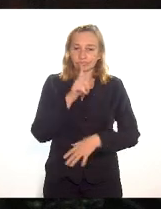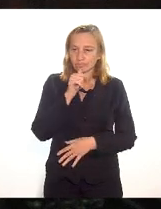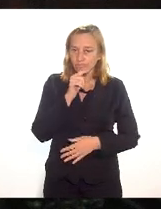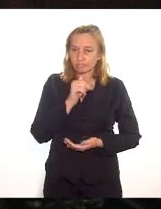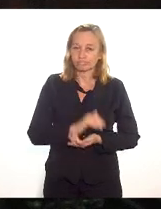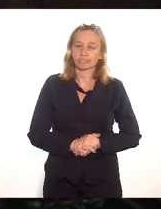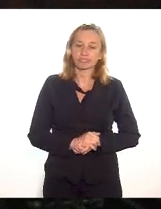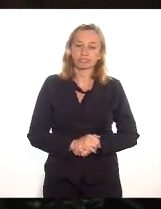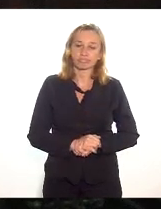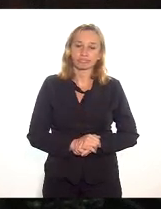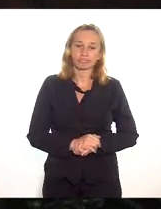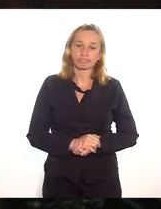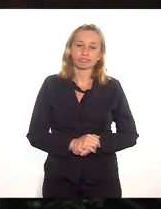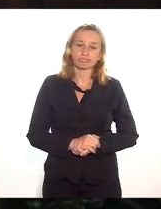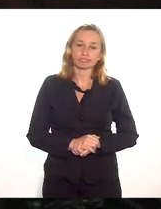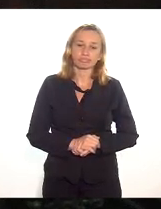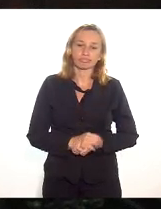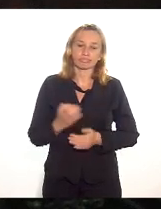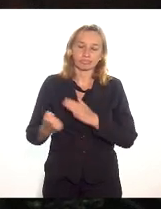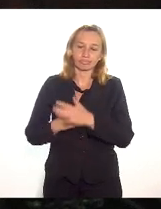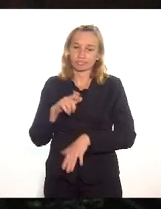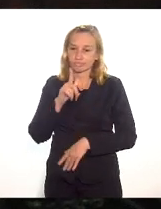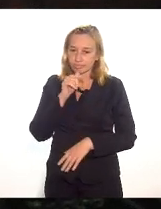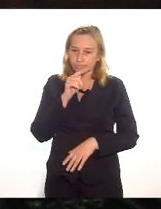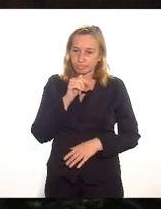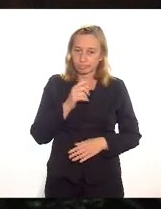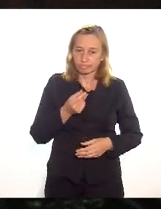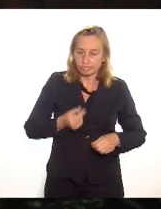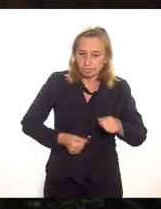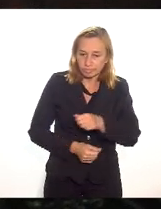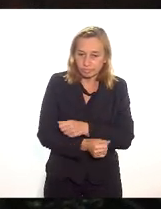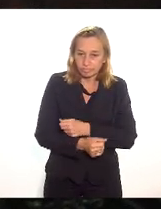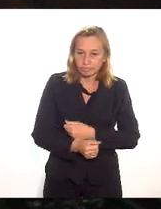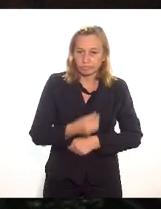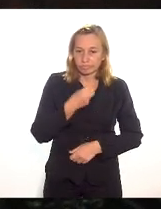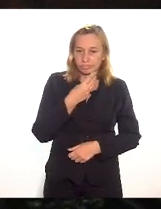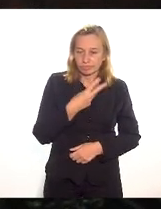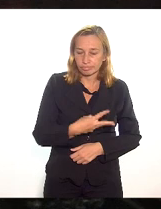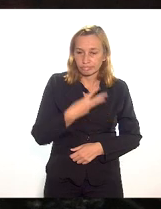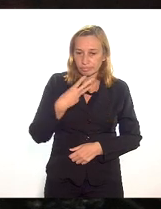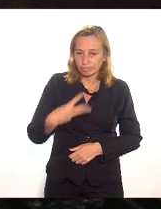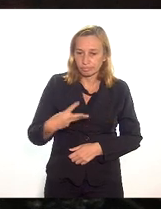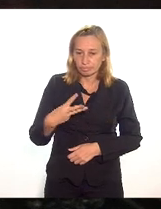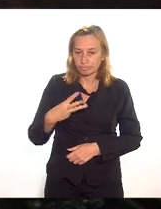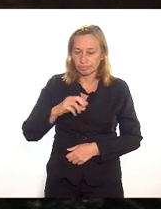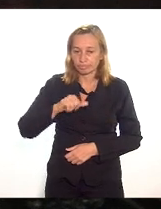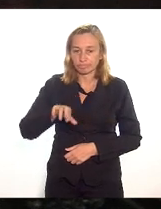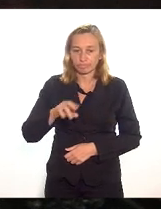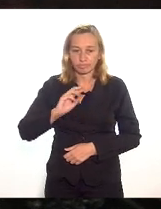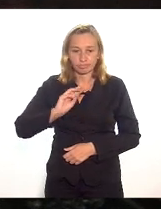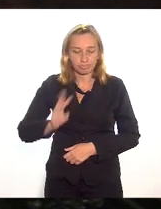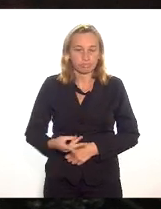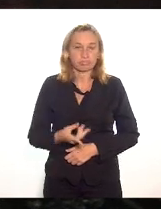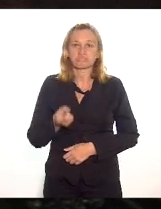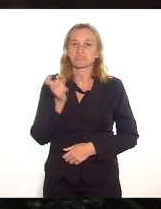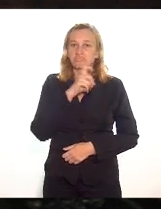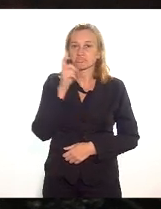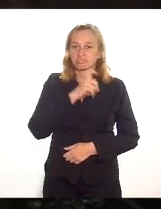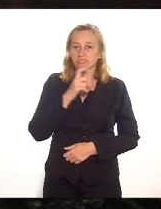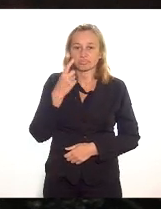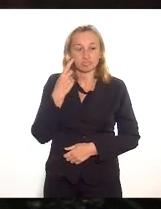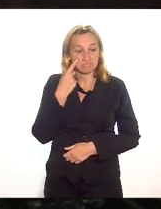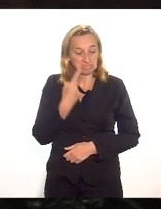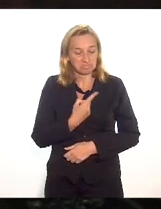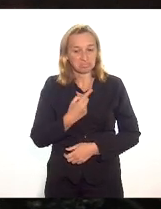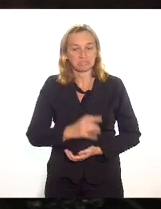falácia que falam, que a SEDAI vai ser investida em 35 anos, 32 bilhões. É mentira. A gente olha a